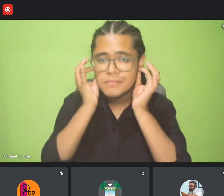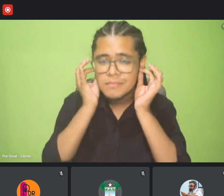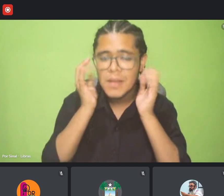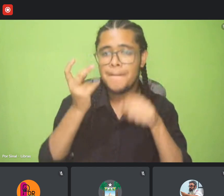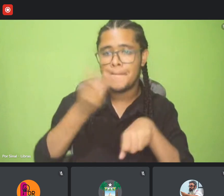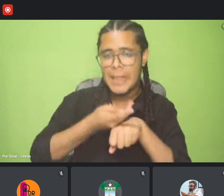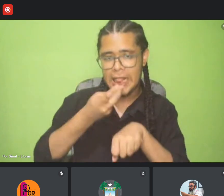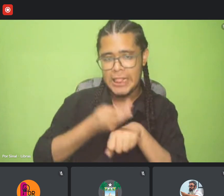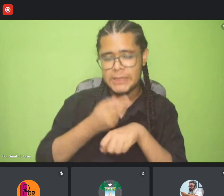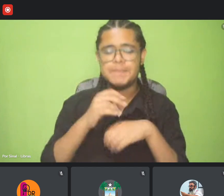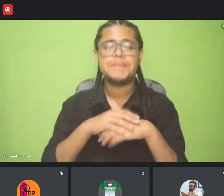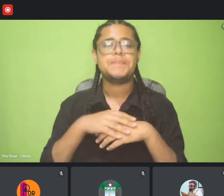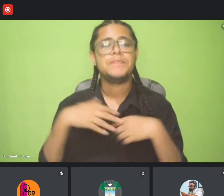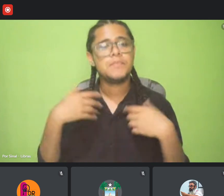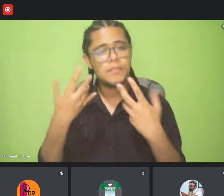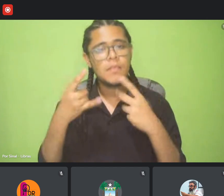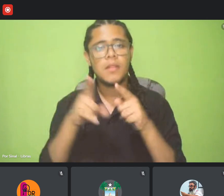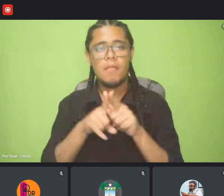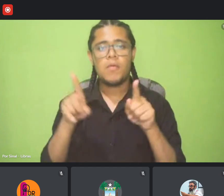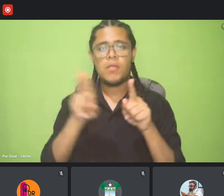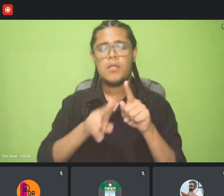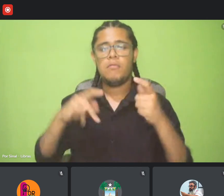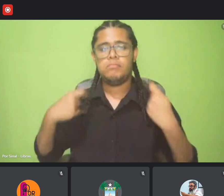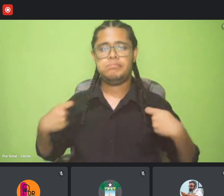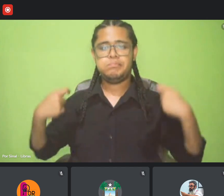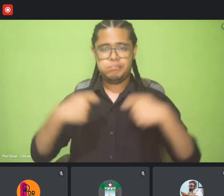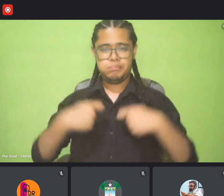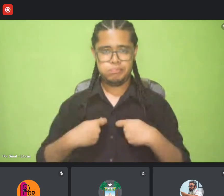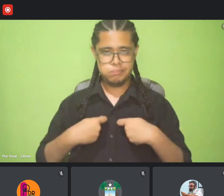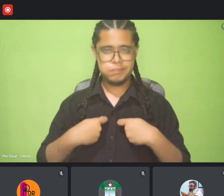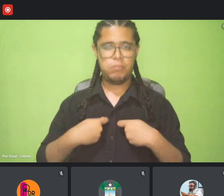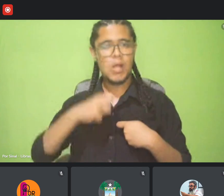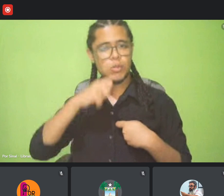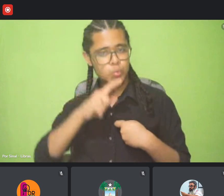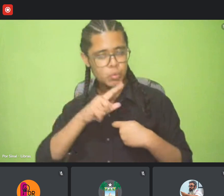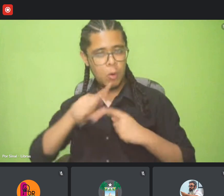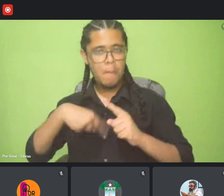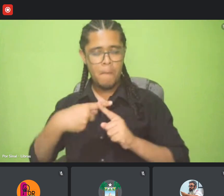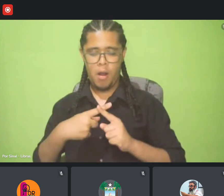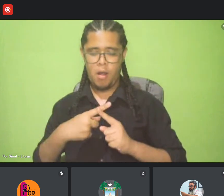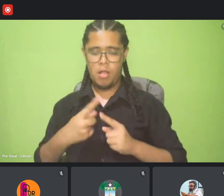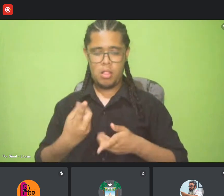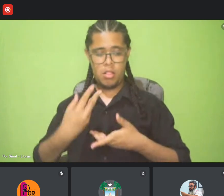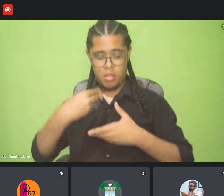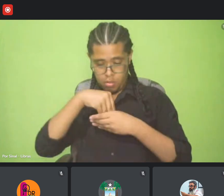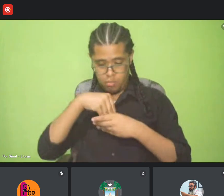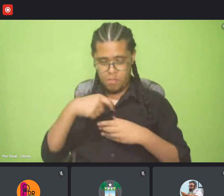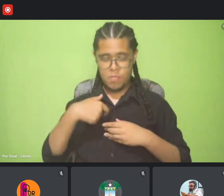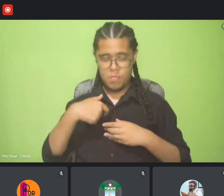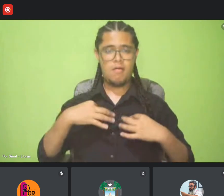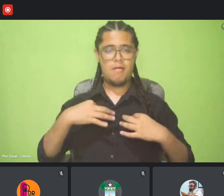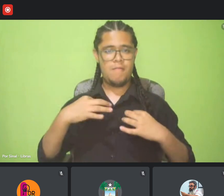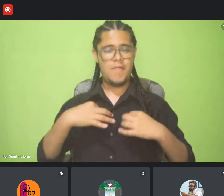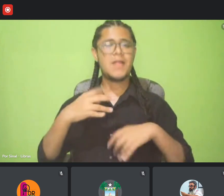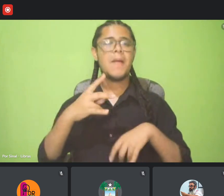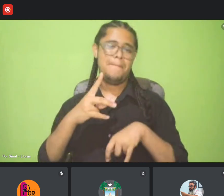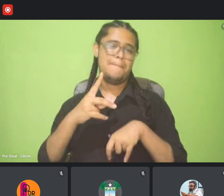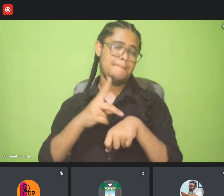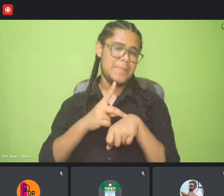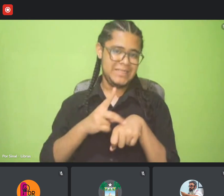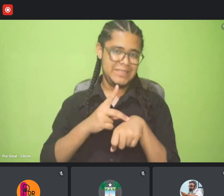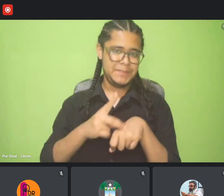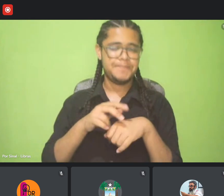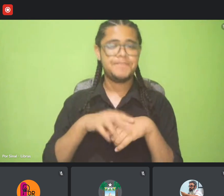usando uma jaqueta jeans por cima de uma camiseta preta com estampa. Vamos dar